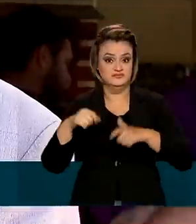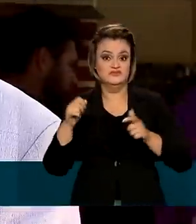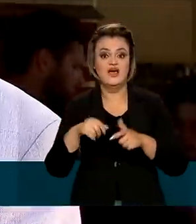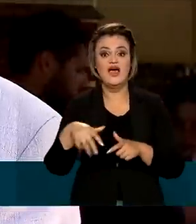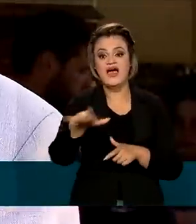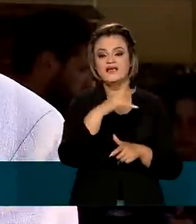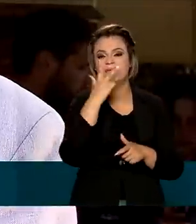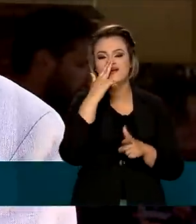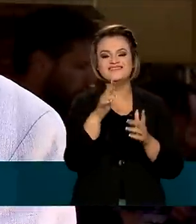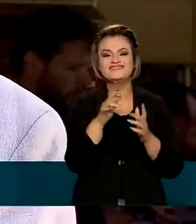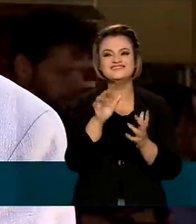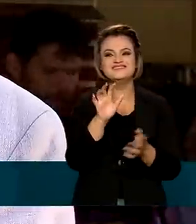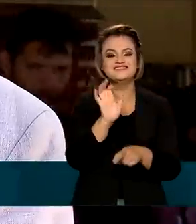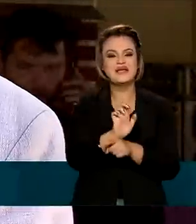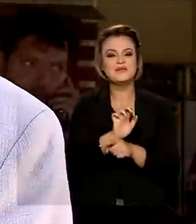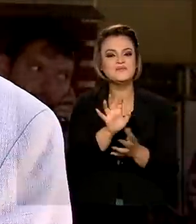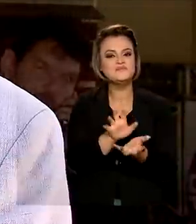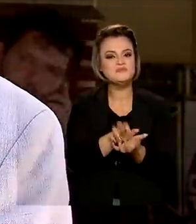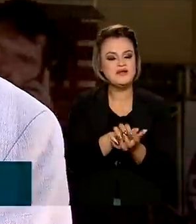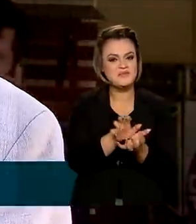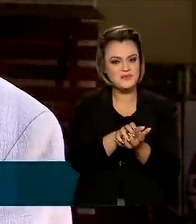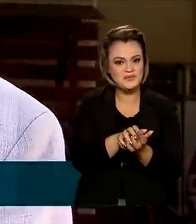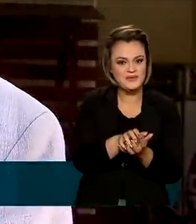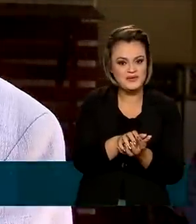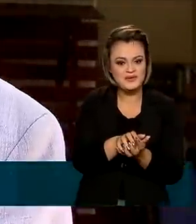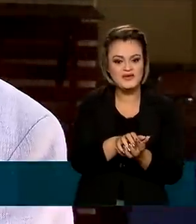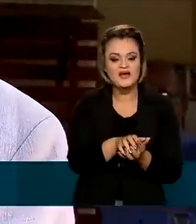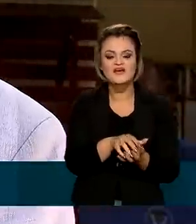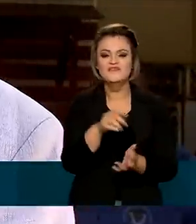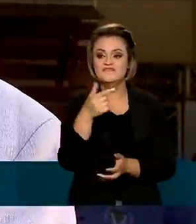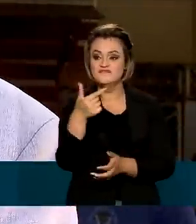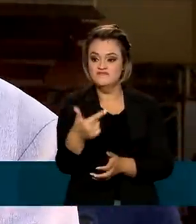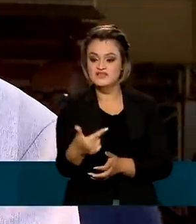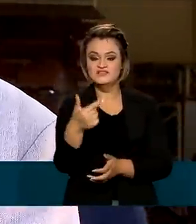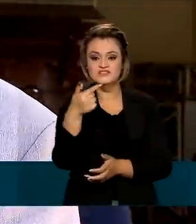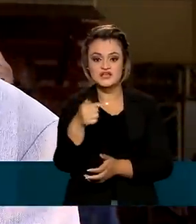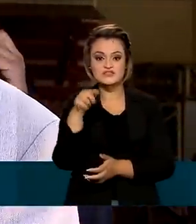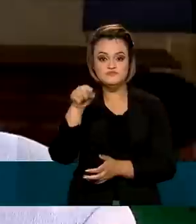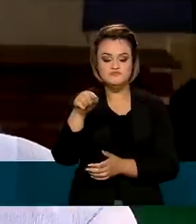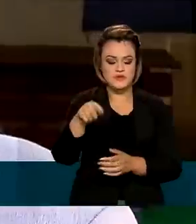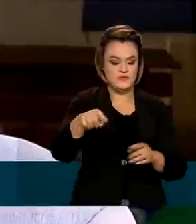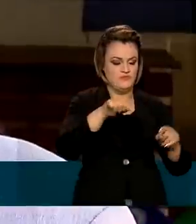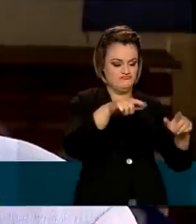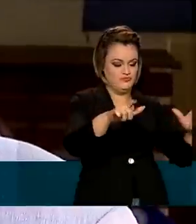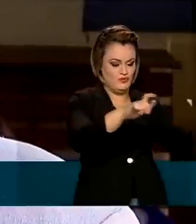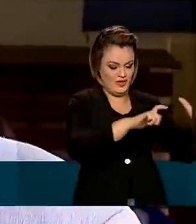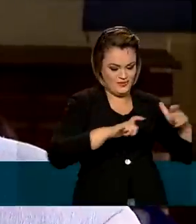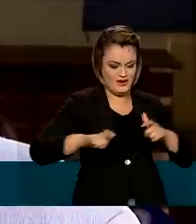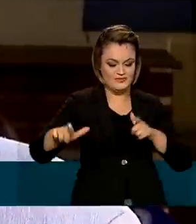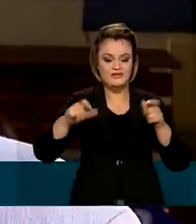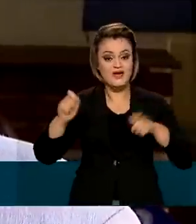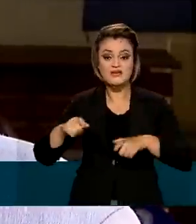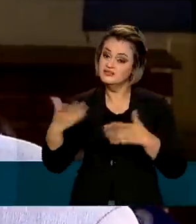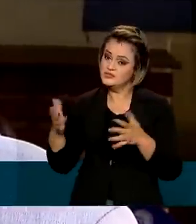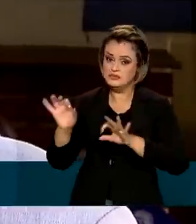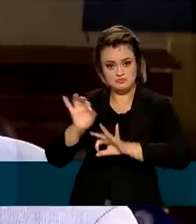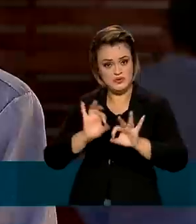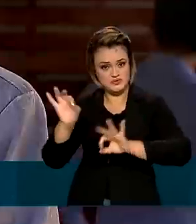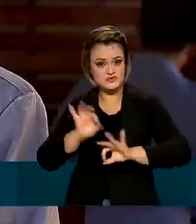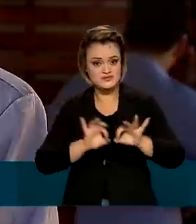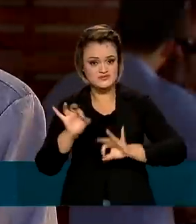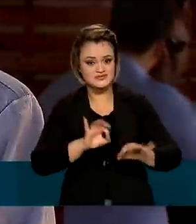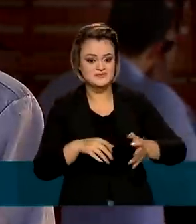Pernambuco, né? Uma área com mais de 27 mil propriedades de pequenos produtores. Então vamos fazer isso organizado,